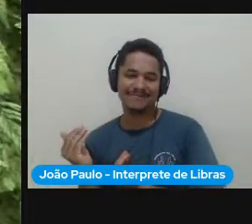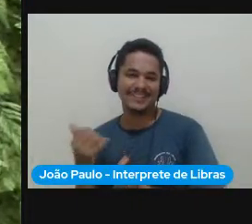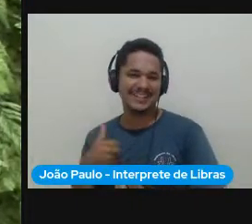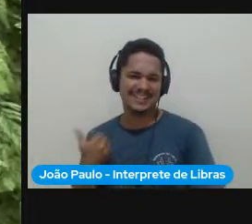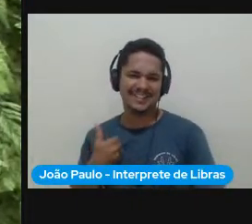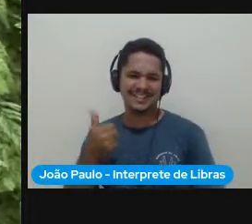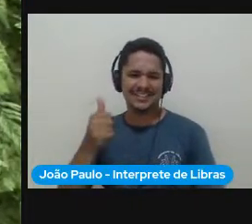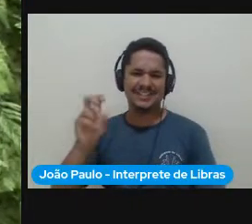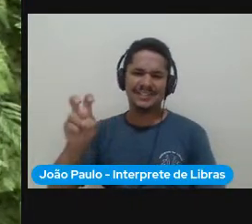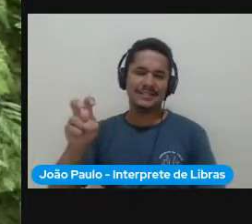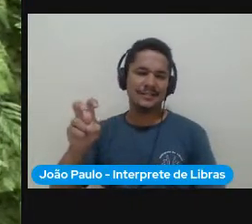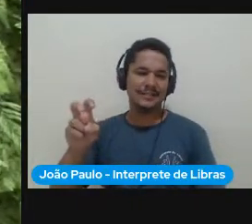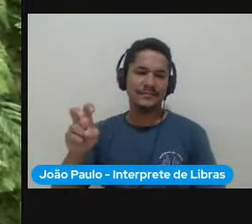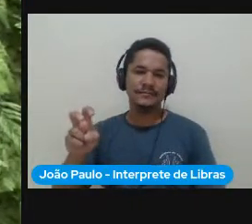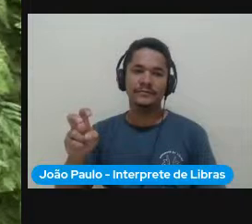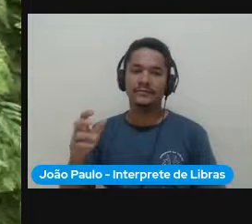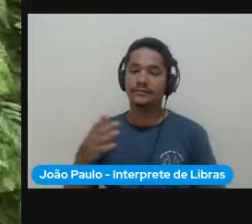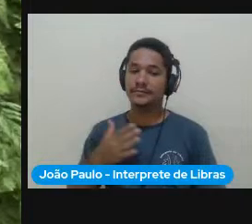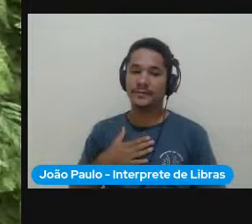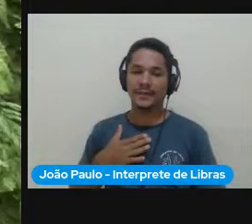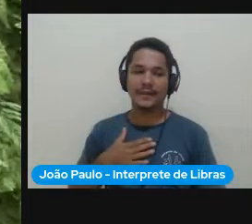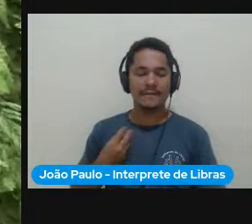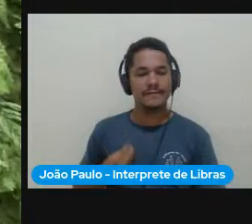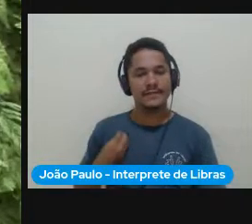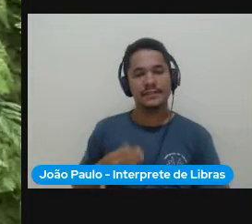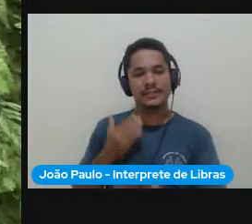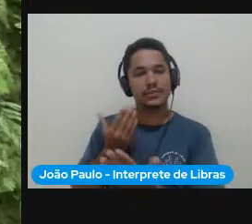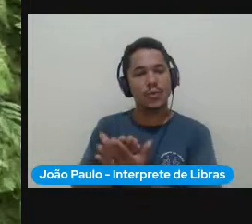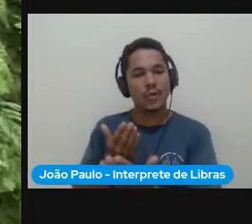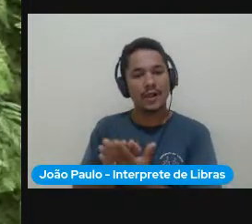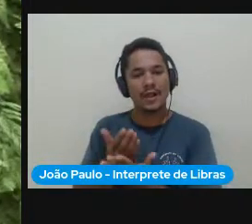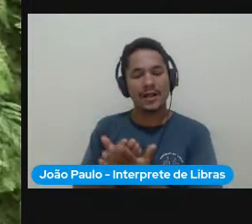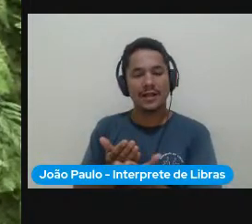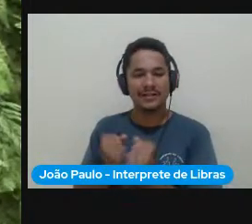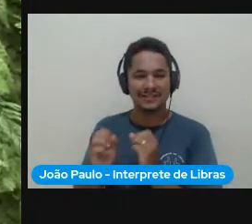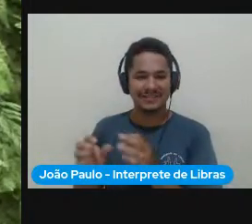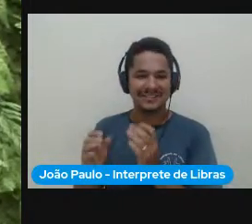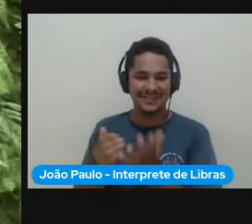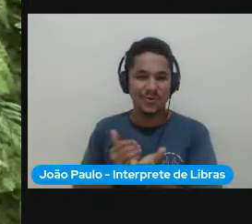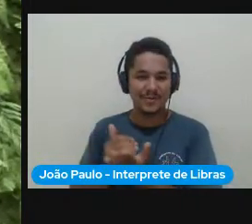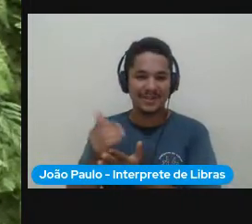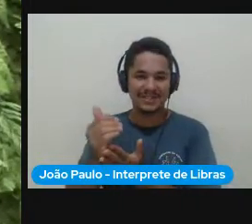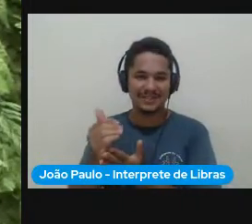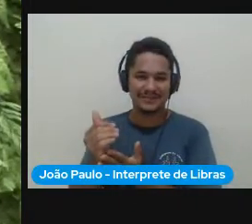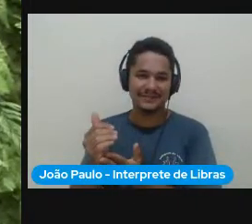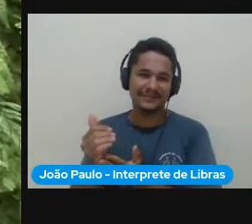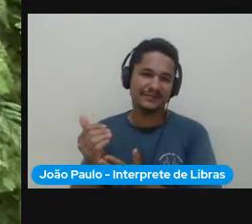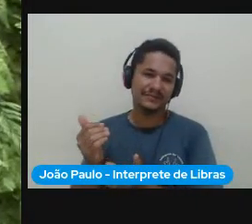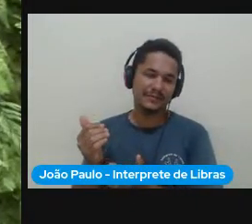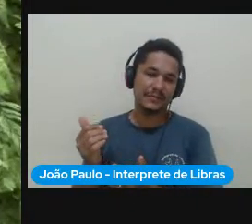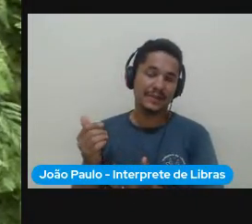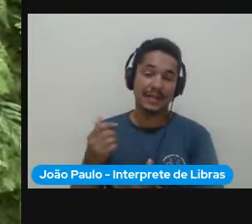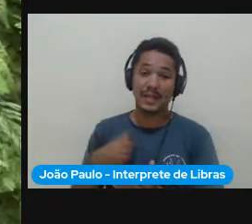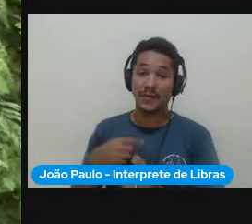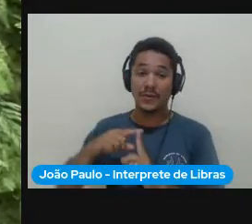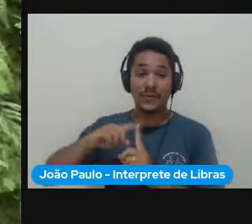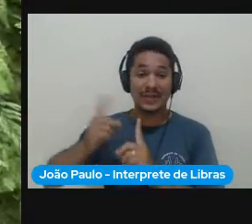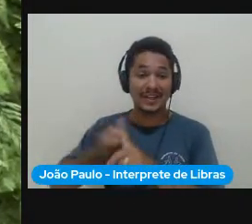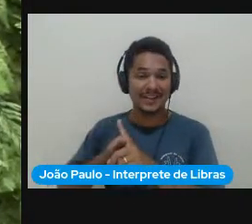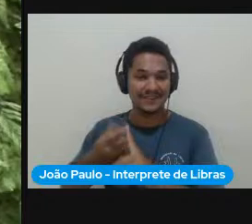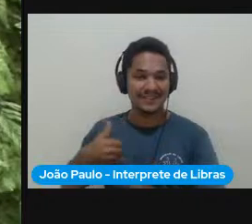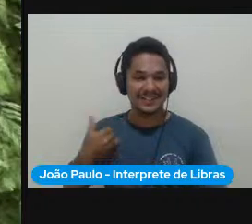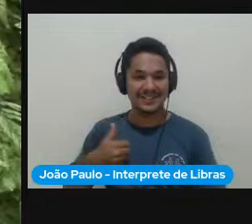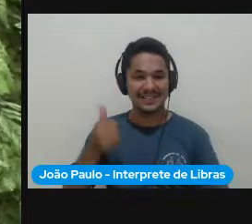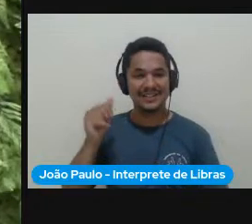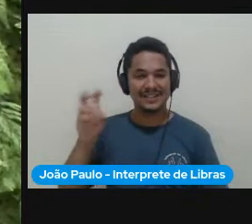onde toda a minha vida escolar estava começando, né? E logo que eu me vi grávida aos 15 anos,